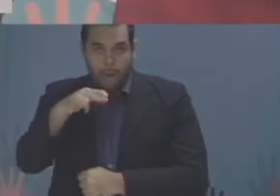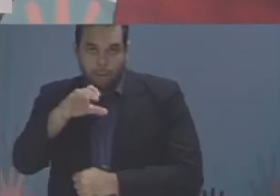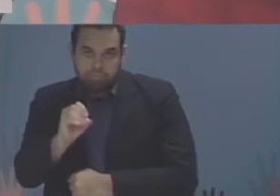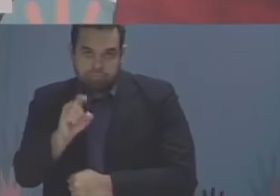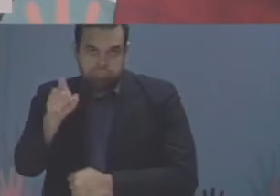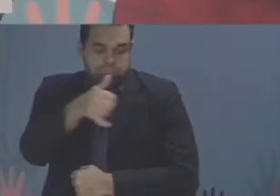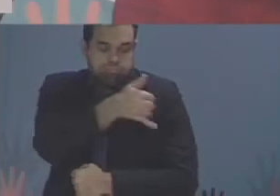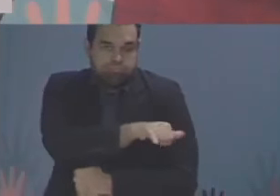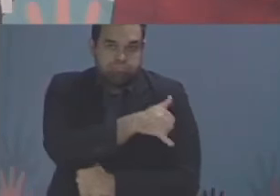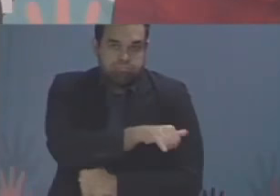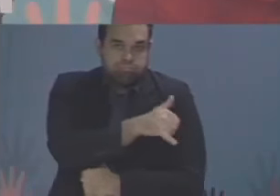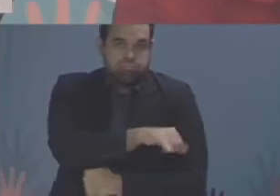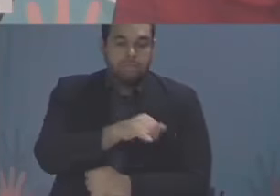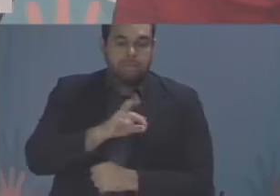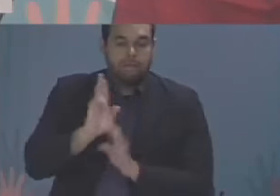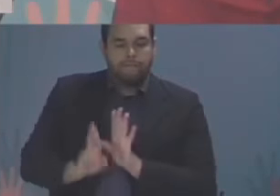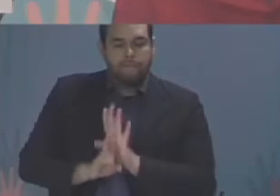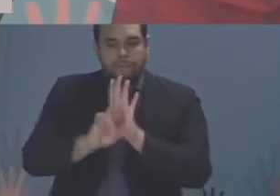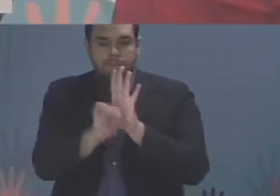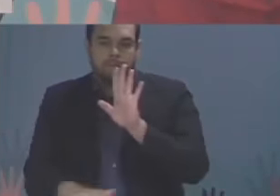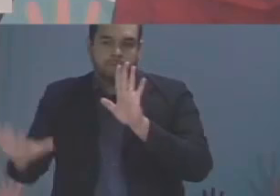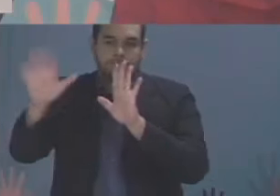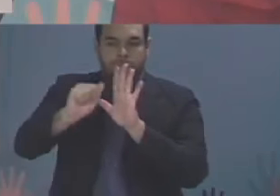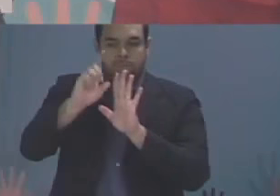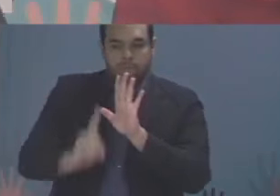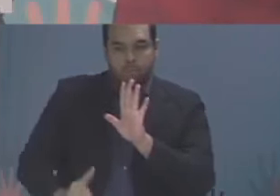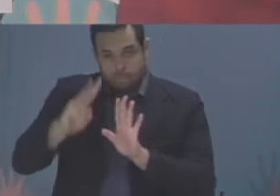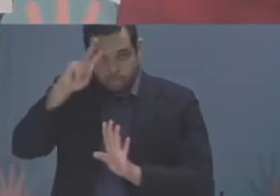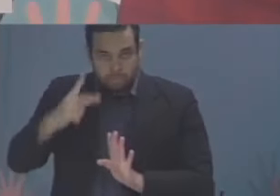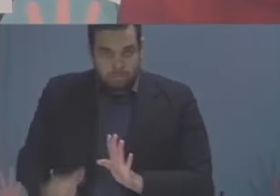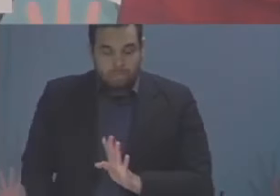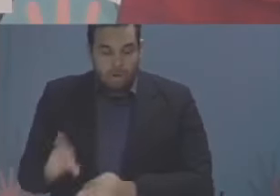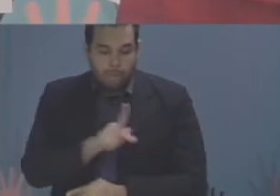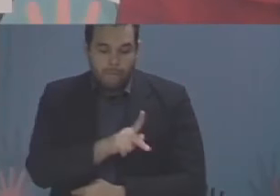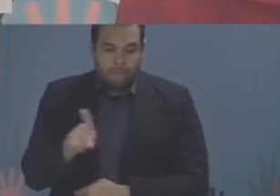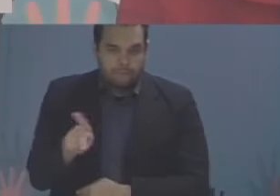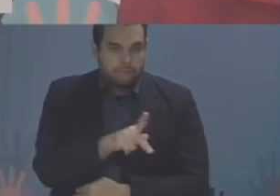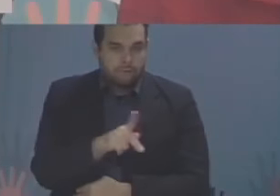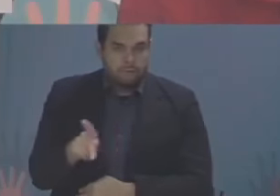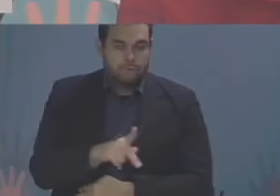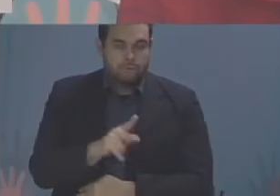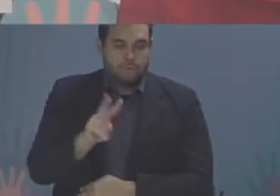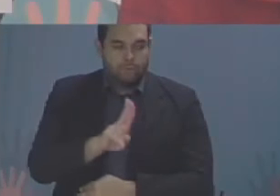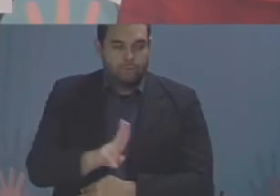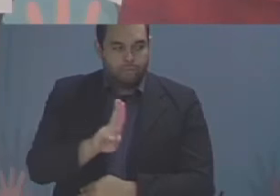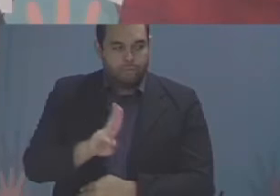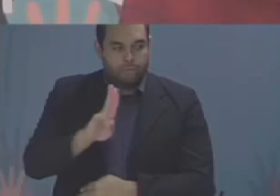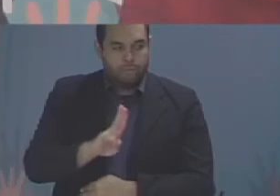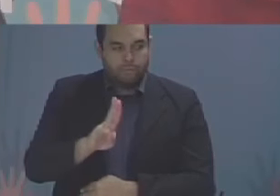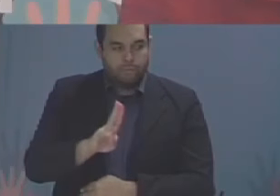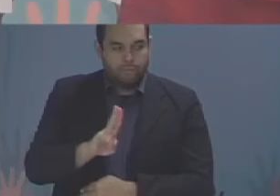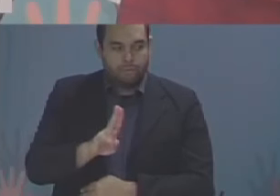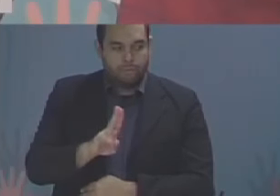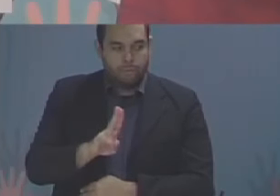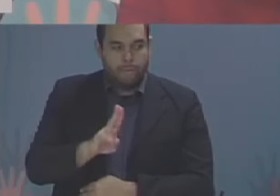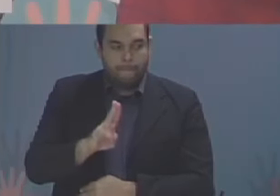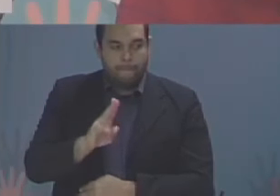referência nacional na área de direitos humanos e é professor da Universidade na